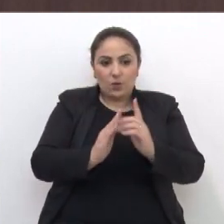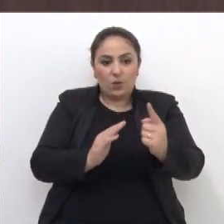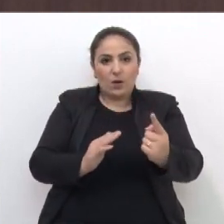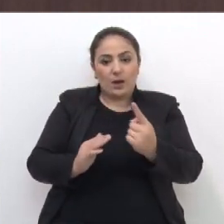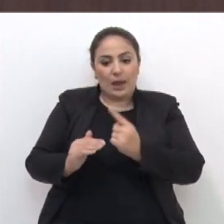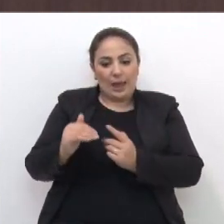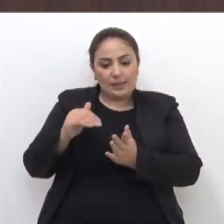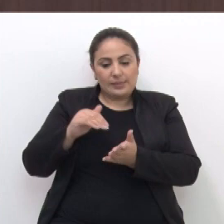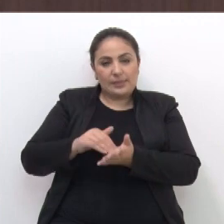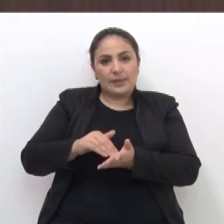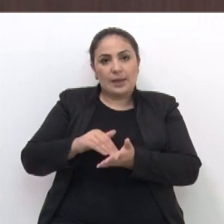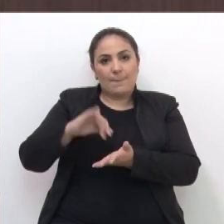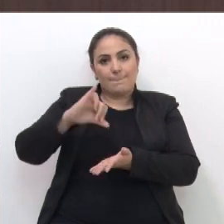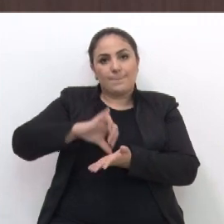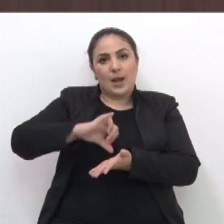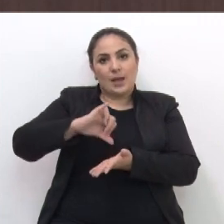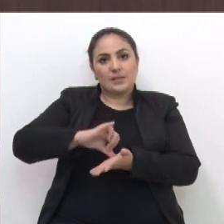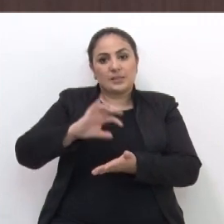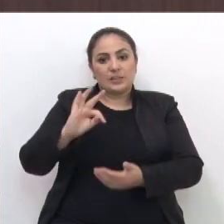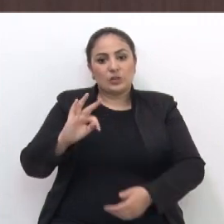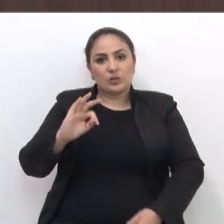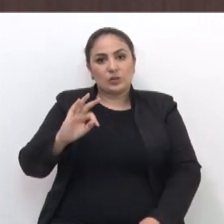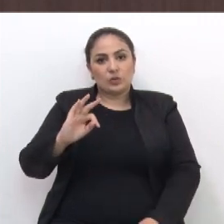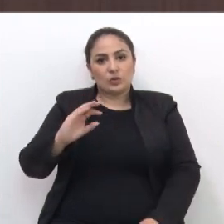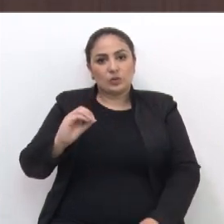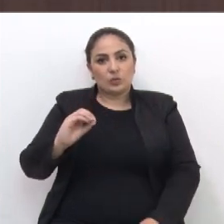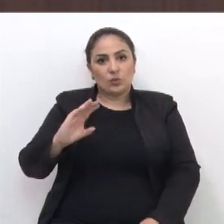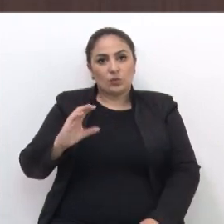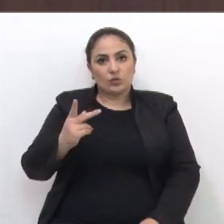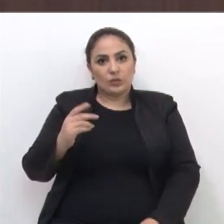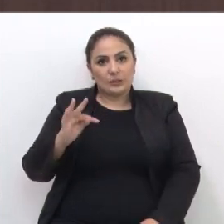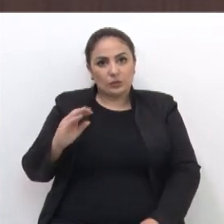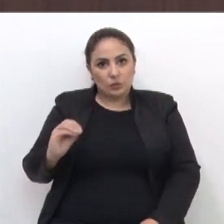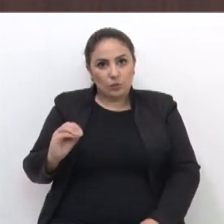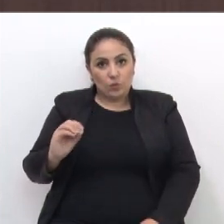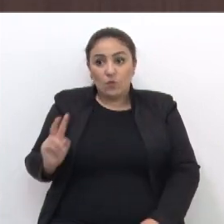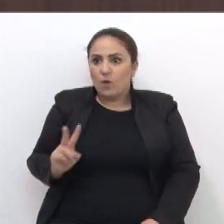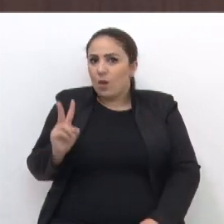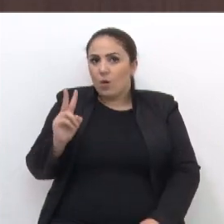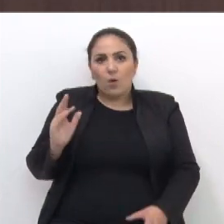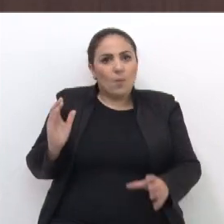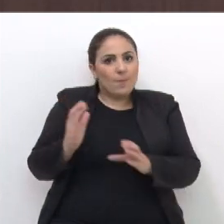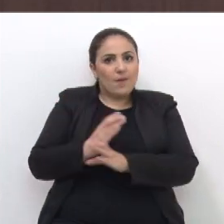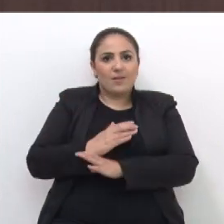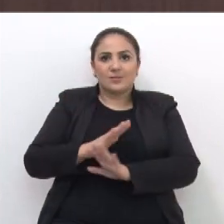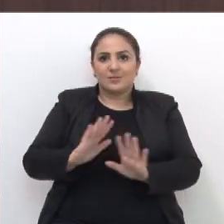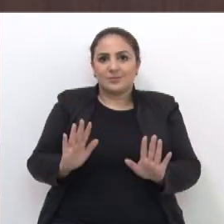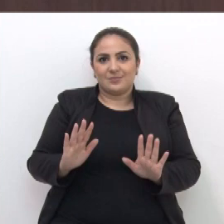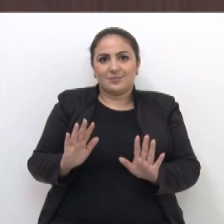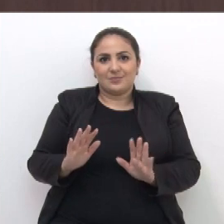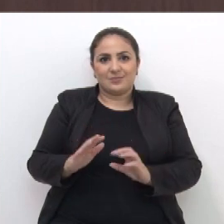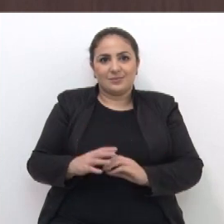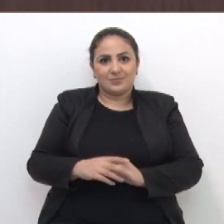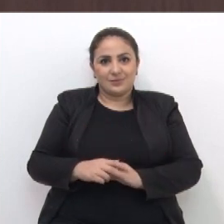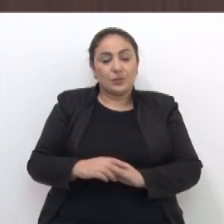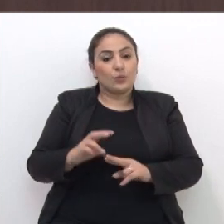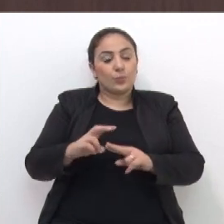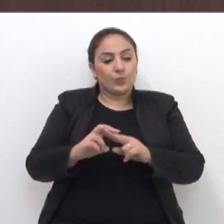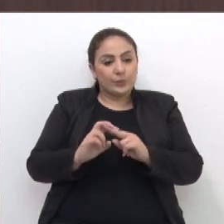Aparecida, Praça Toqueto. Valor integral, senhores vereadores. Então, uma